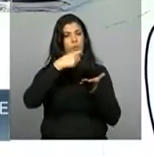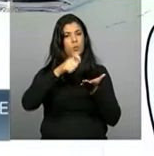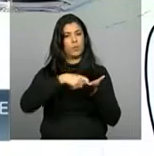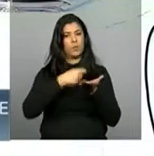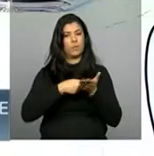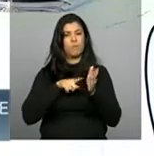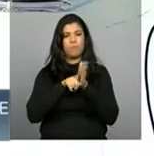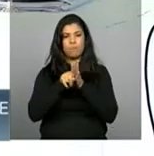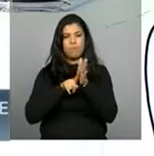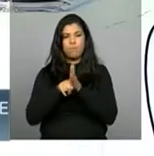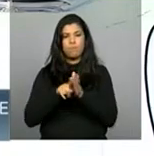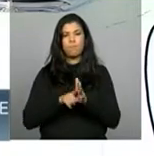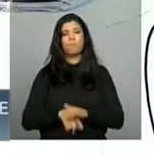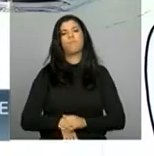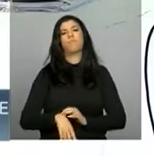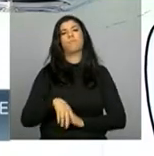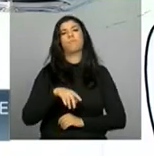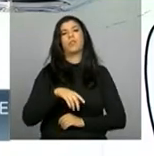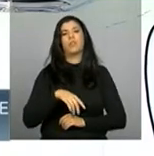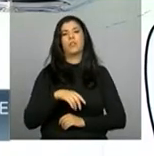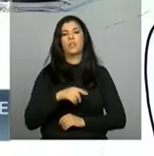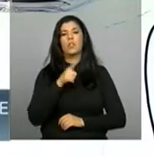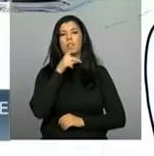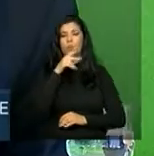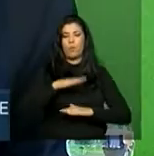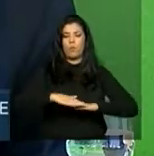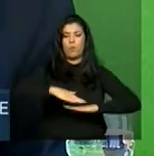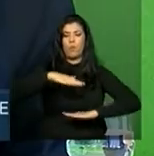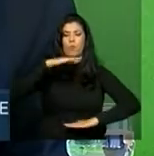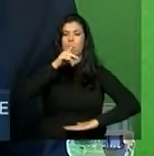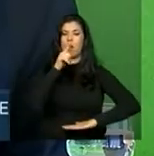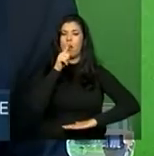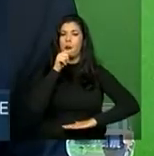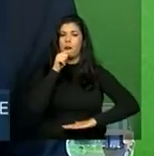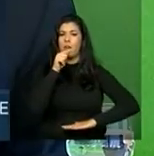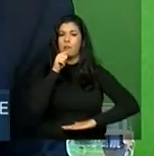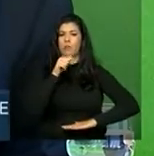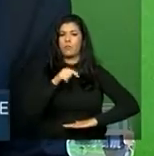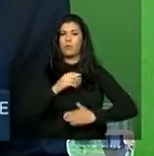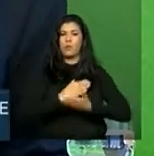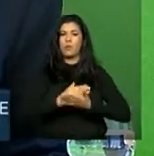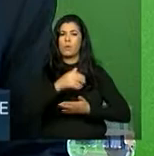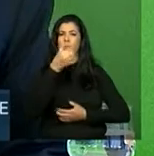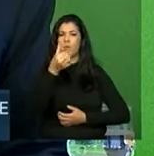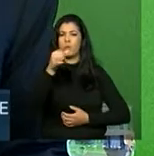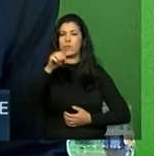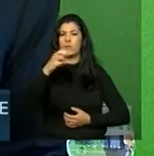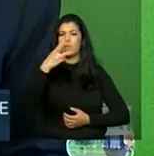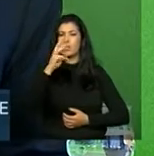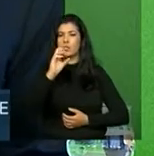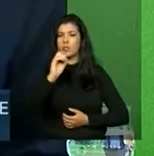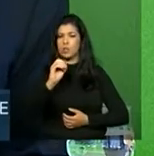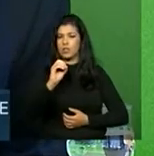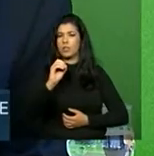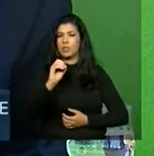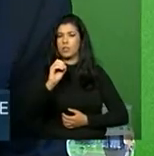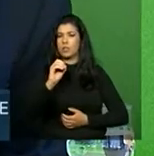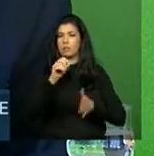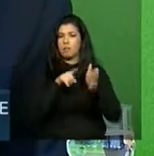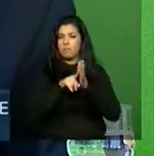pluviométricos Eles começam em 1930 então maior seca tinha sido em